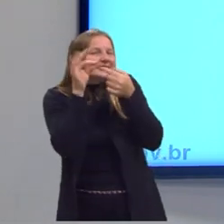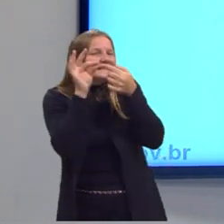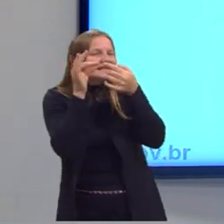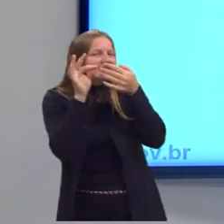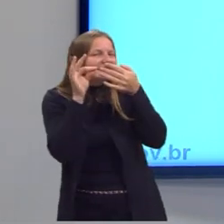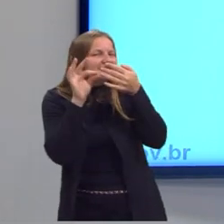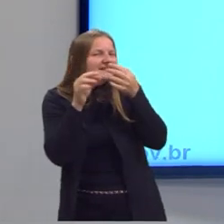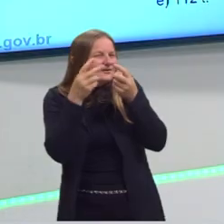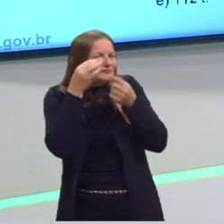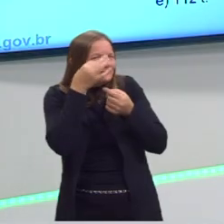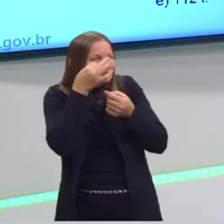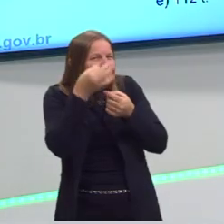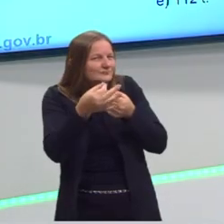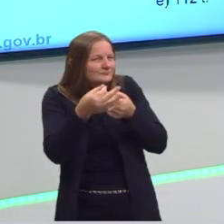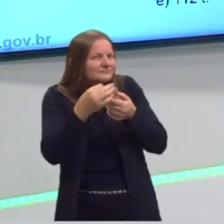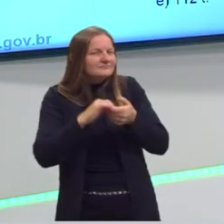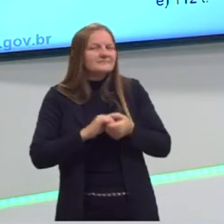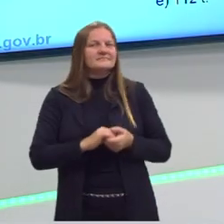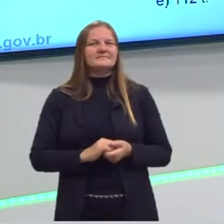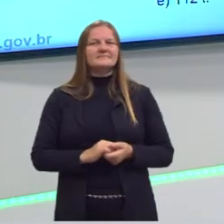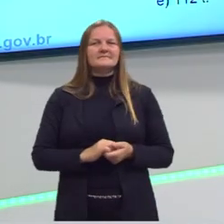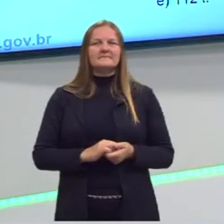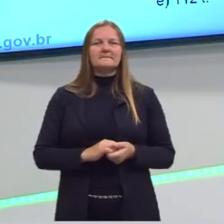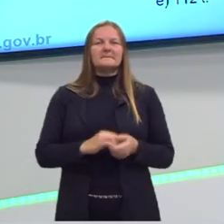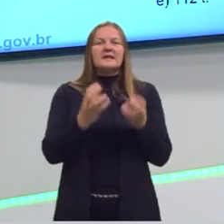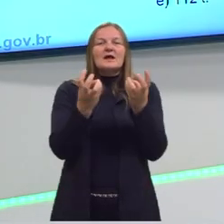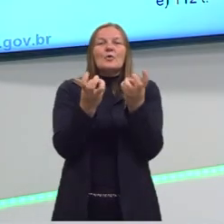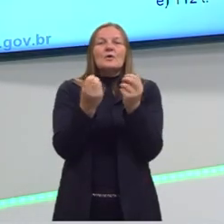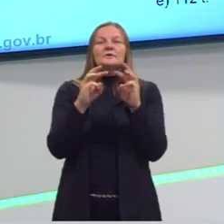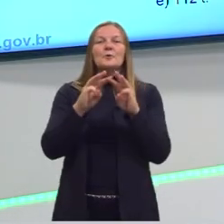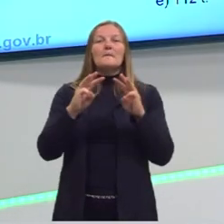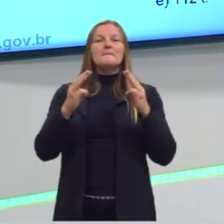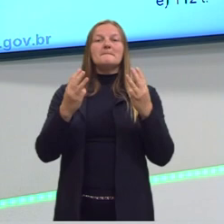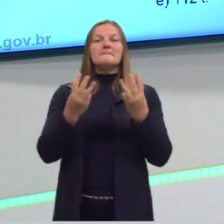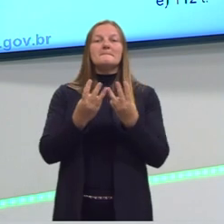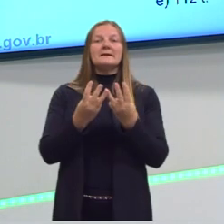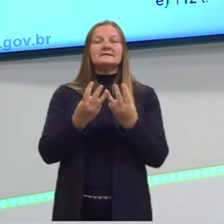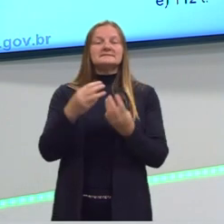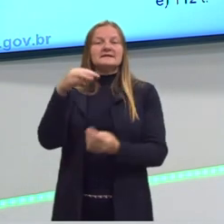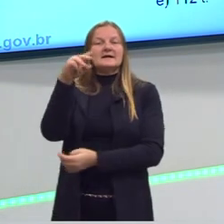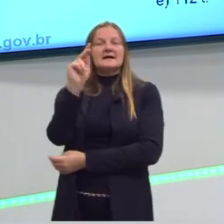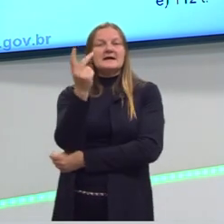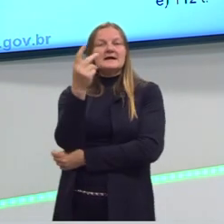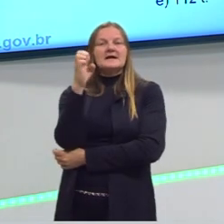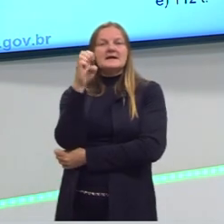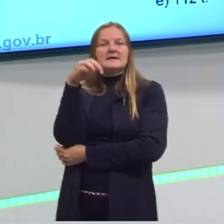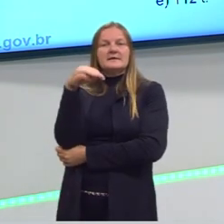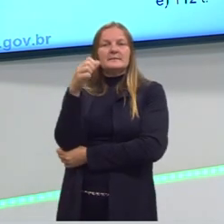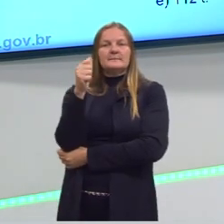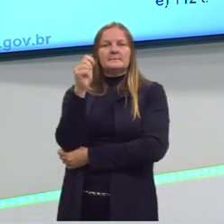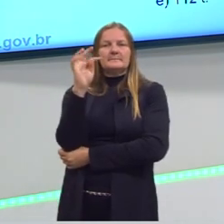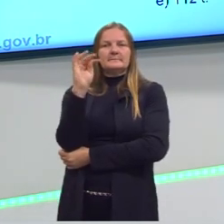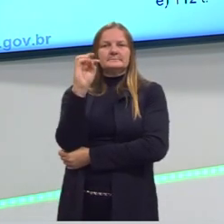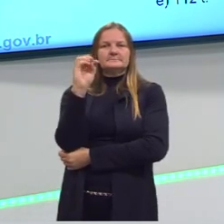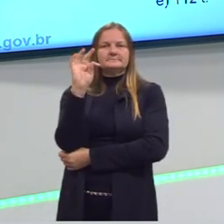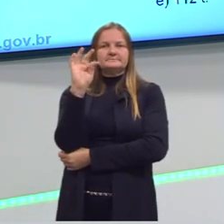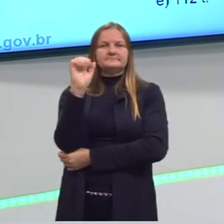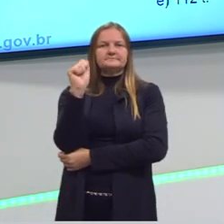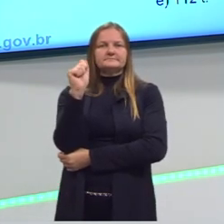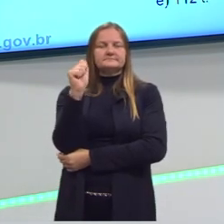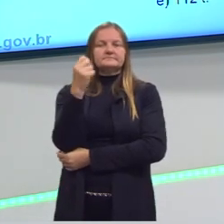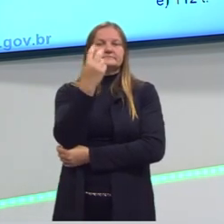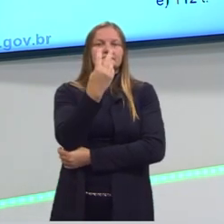detalhezinho ela não tá ele tá dando a quantidade de massa da hematita tá considerando que dessas duas